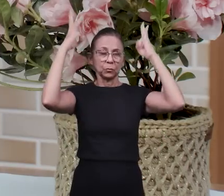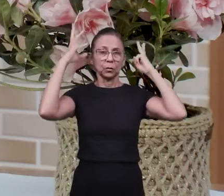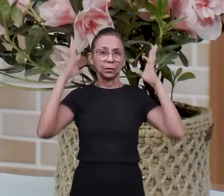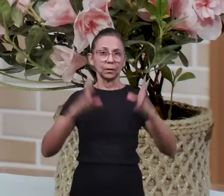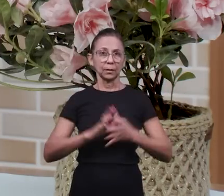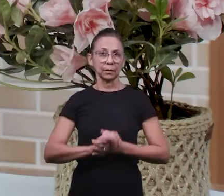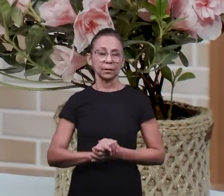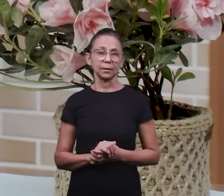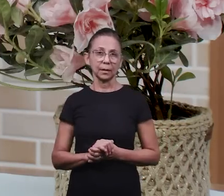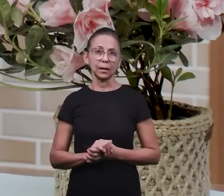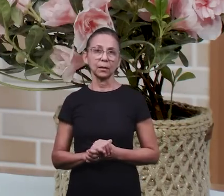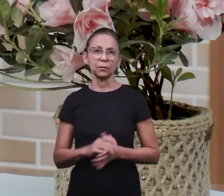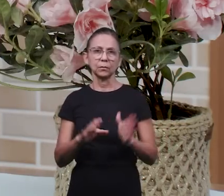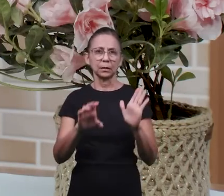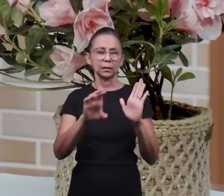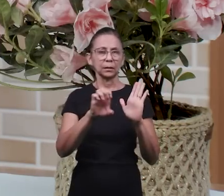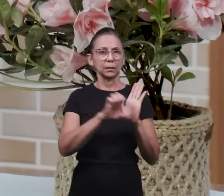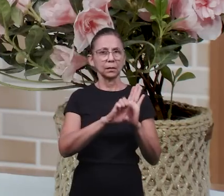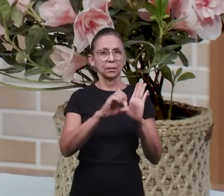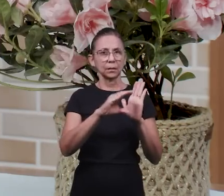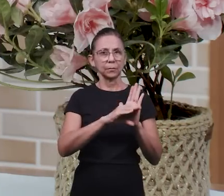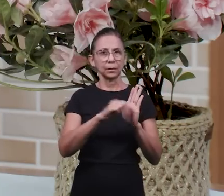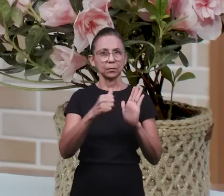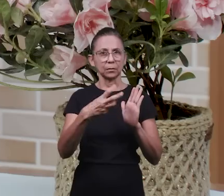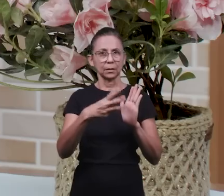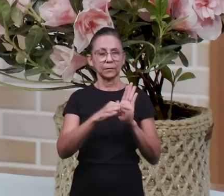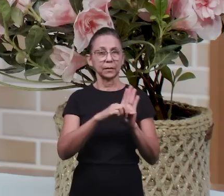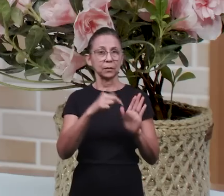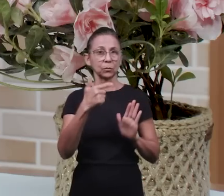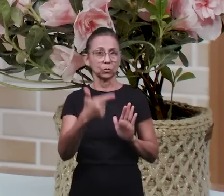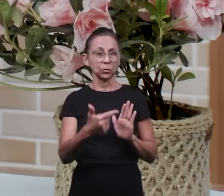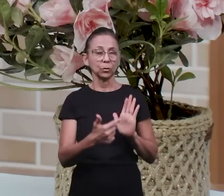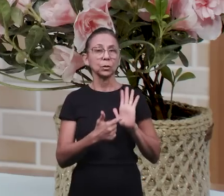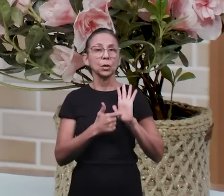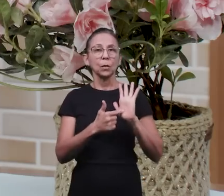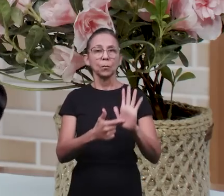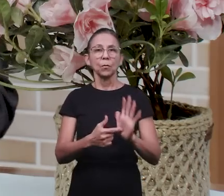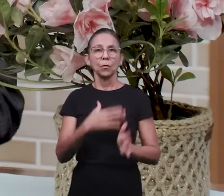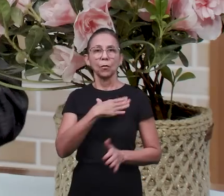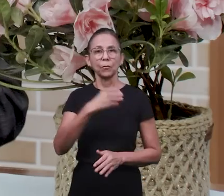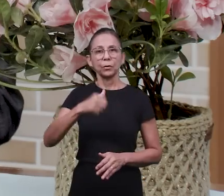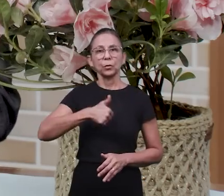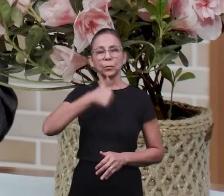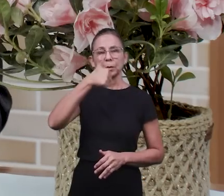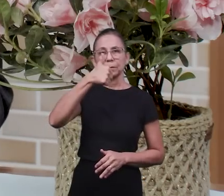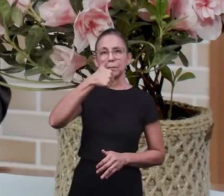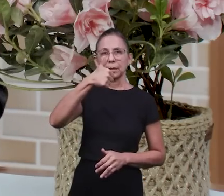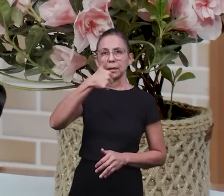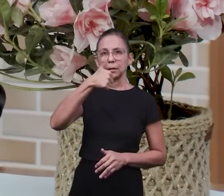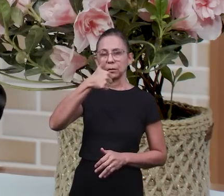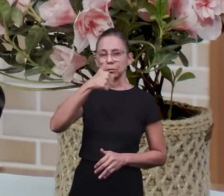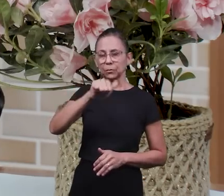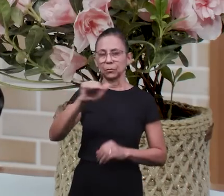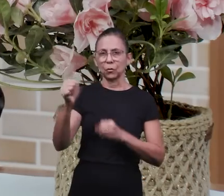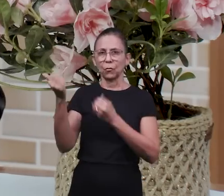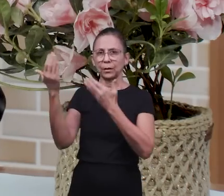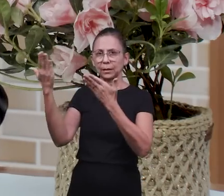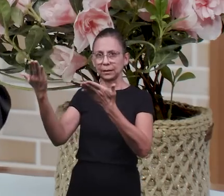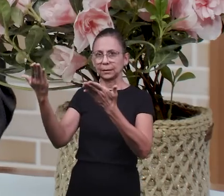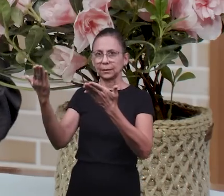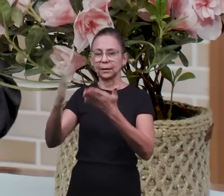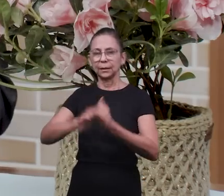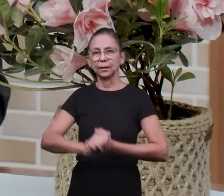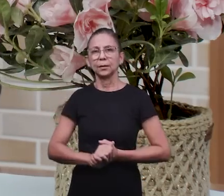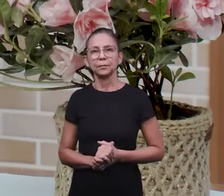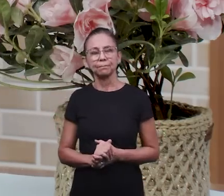dedicar o primogênito ao Senhor, em Êxodo capítulo 13, por exemplo, versículo 2, mas estava ali ensinando, o Senhor estava ali